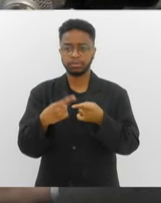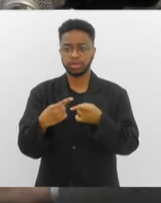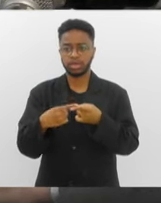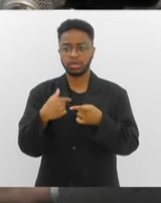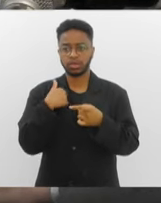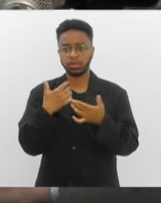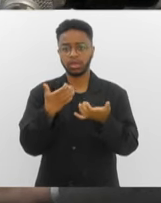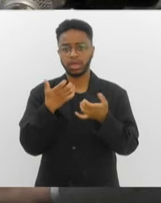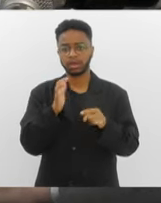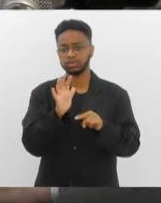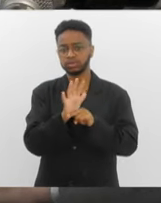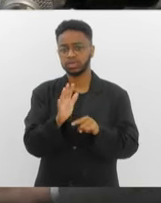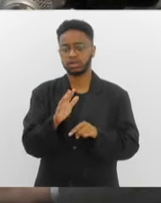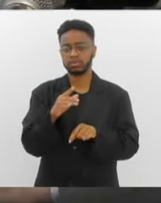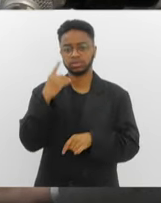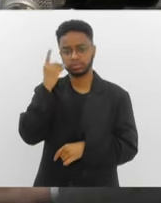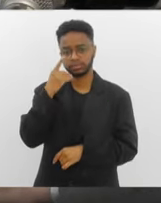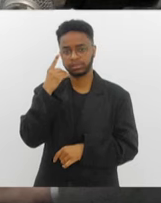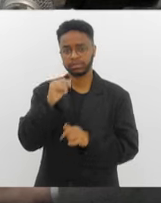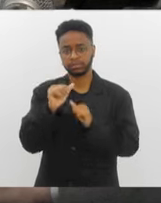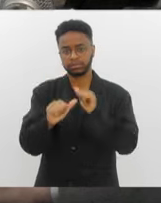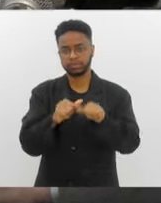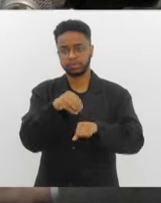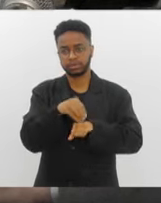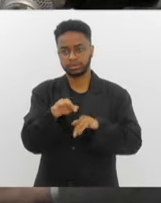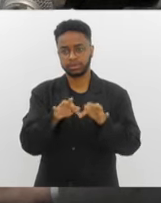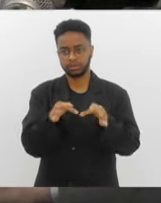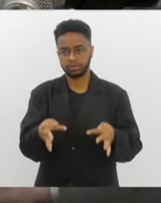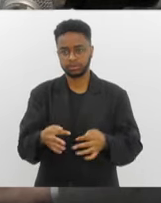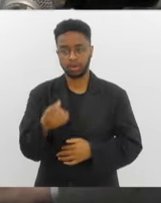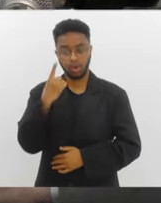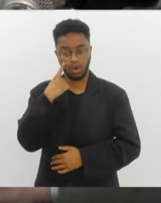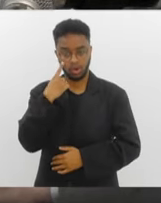deputado, transformando em indicação. Olha só, vamos lá.